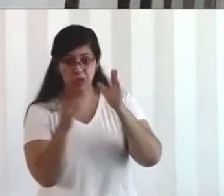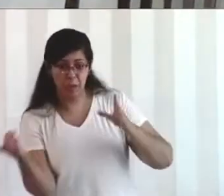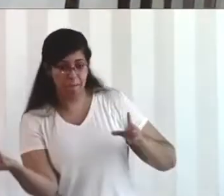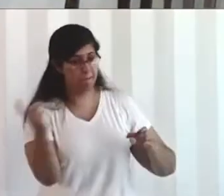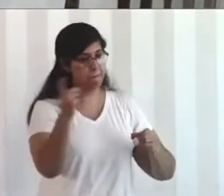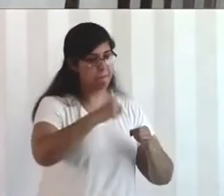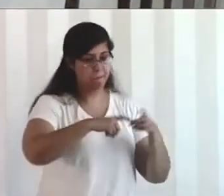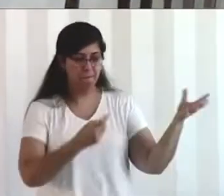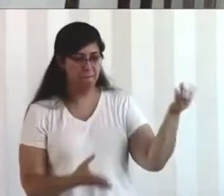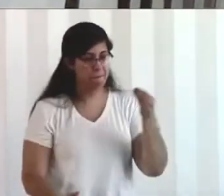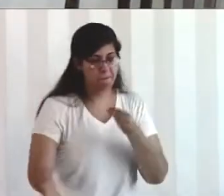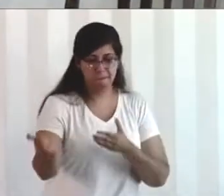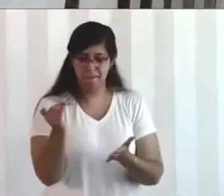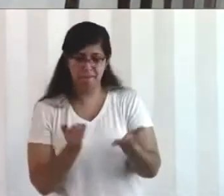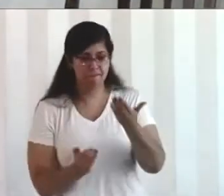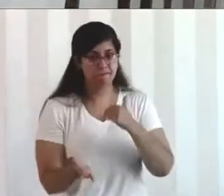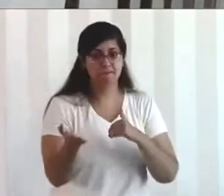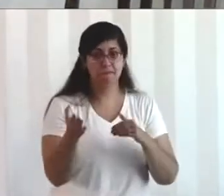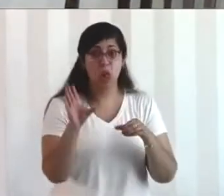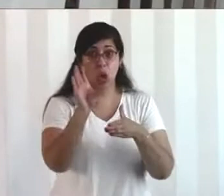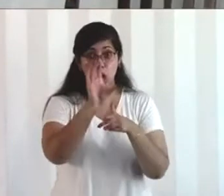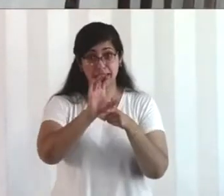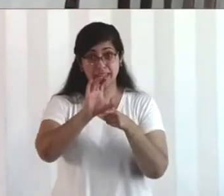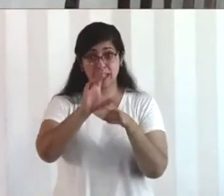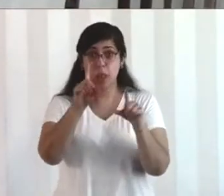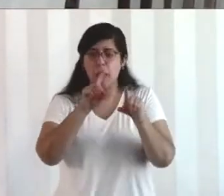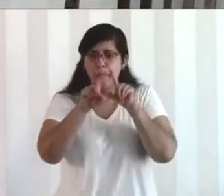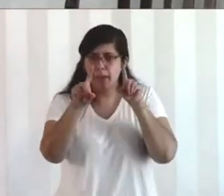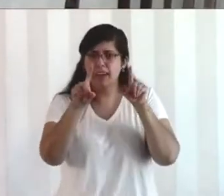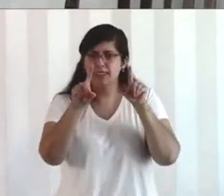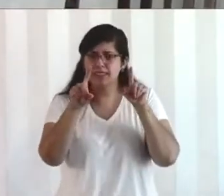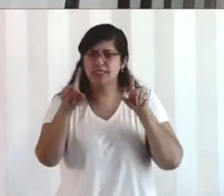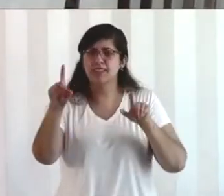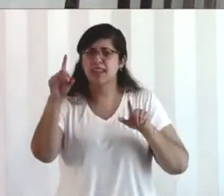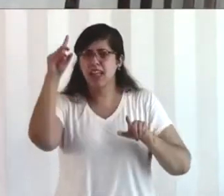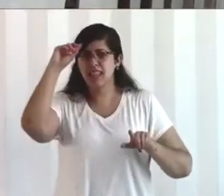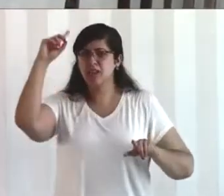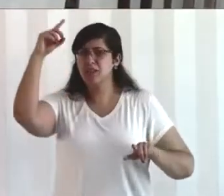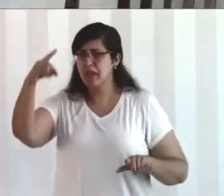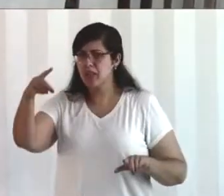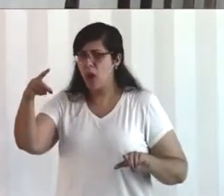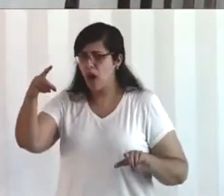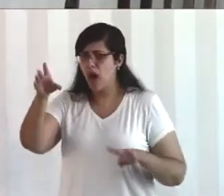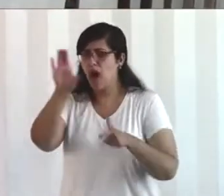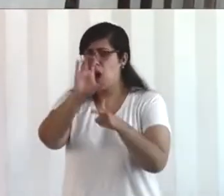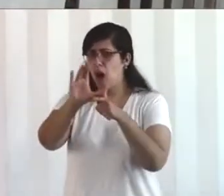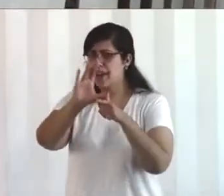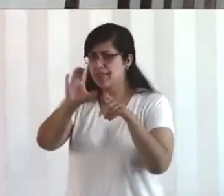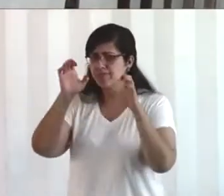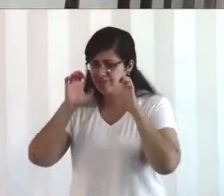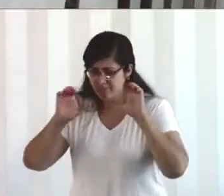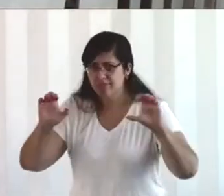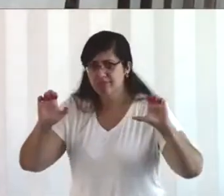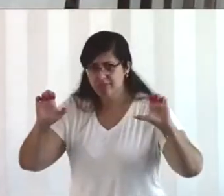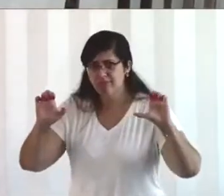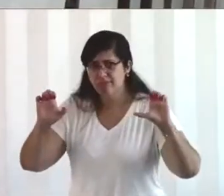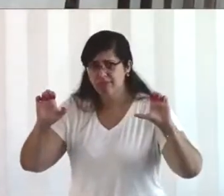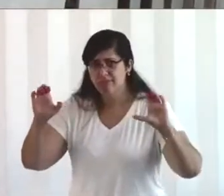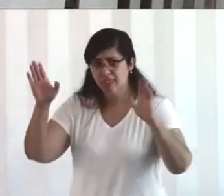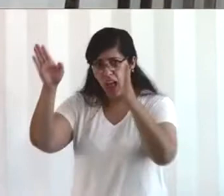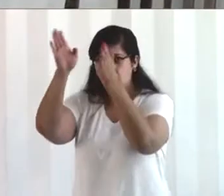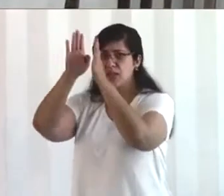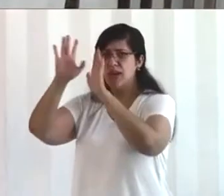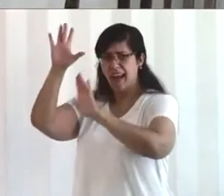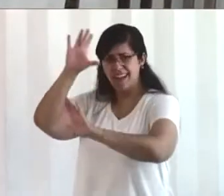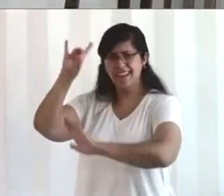iníquo, mas foi para este lugar que este grupo de pessoas foi. Se encontrou naquele lugar para adorar ao Senhor.